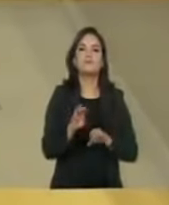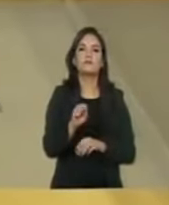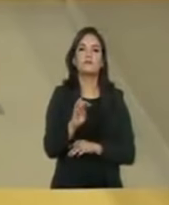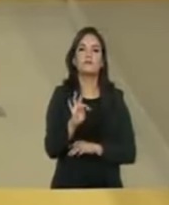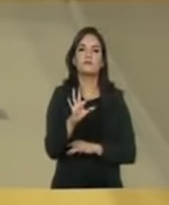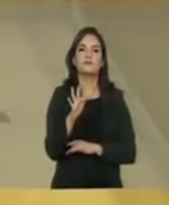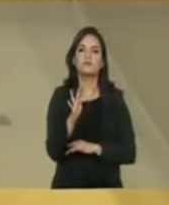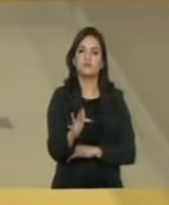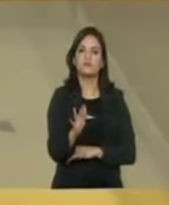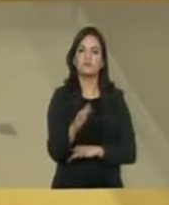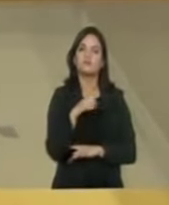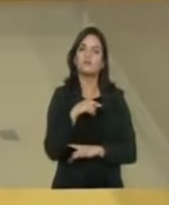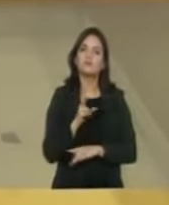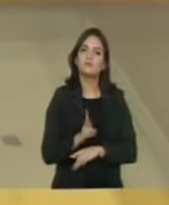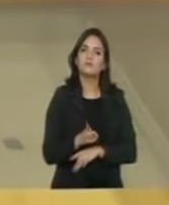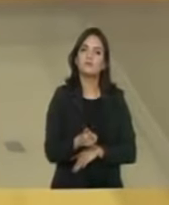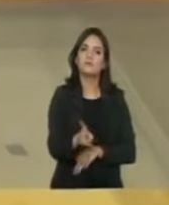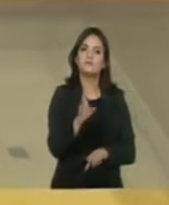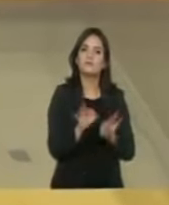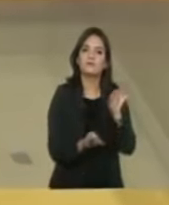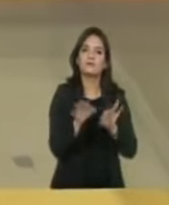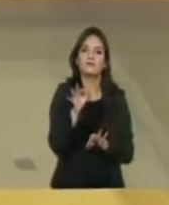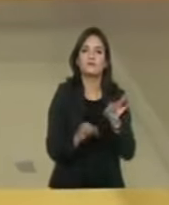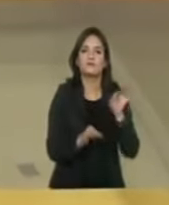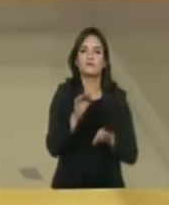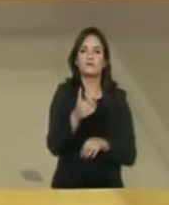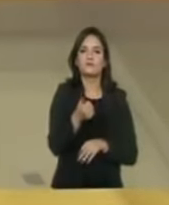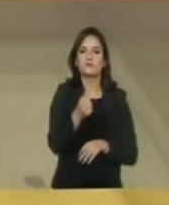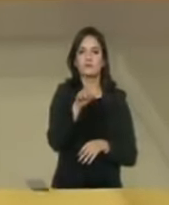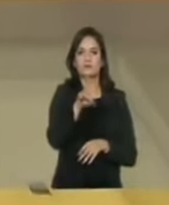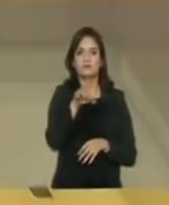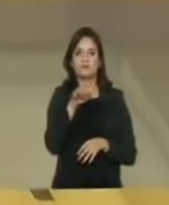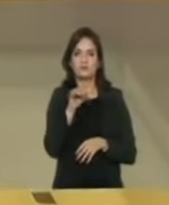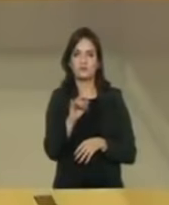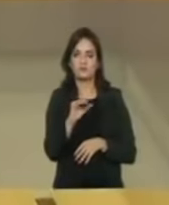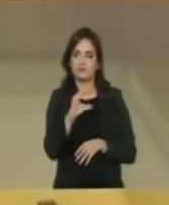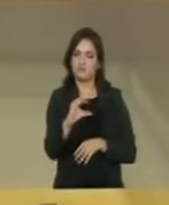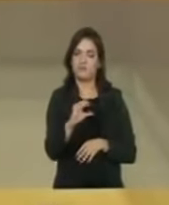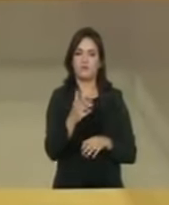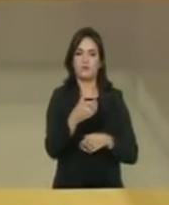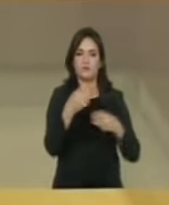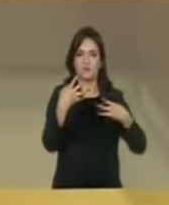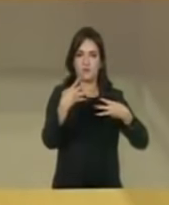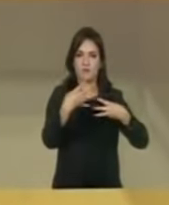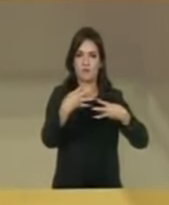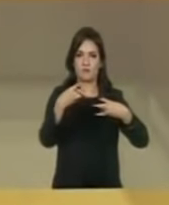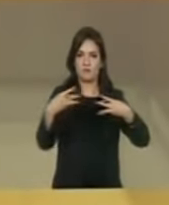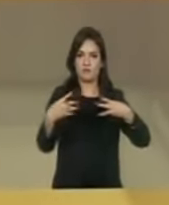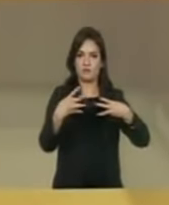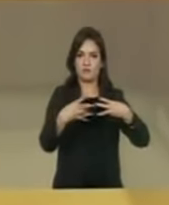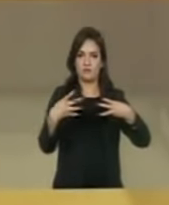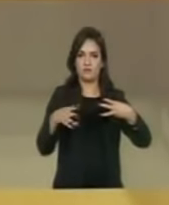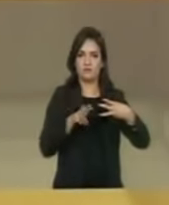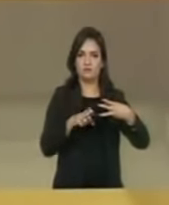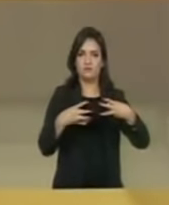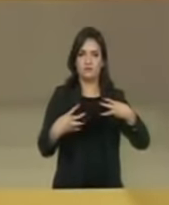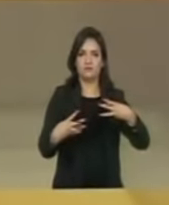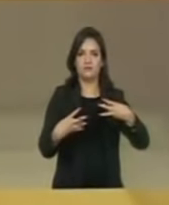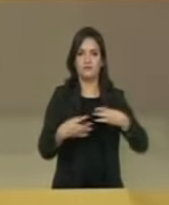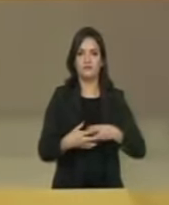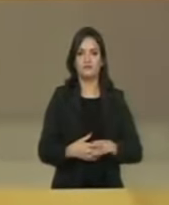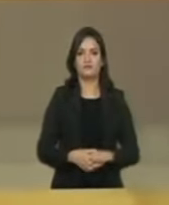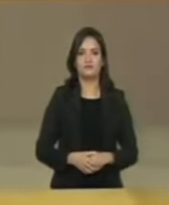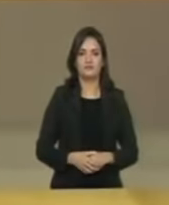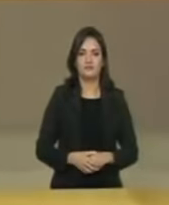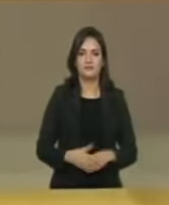dando seqüência ao julgamento das ações declaratórias de funcionalidade 43 44 54 passo